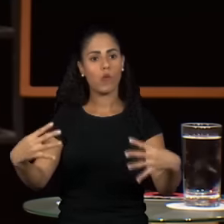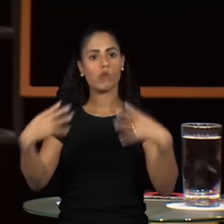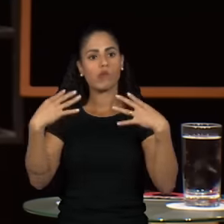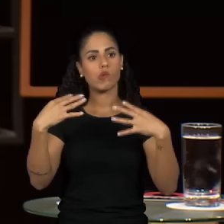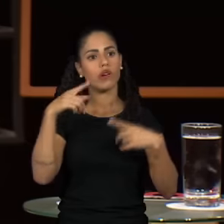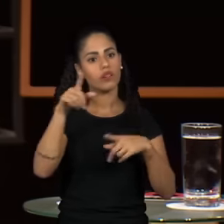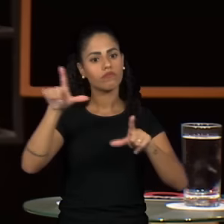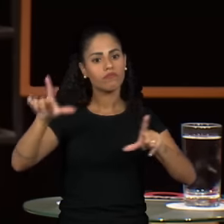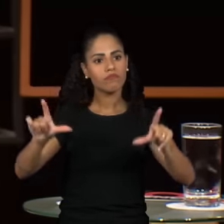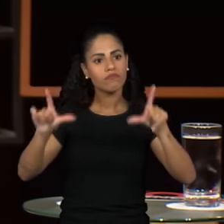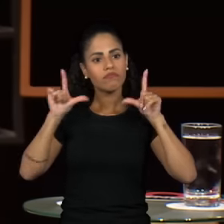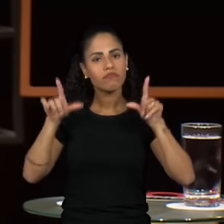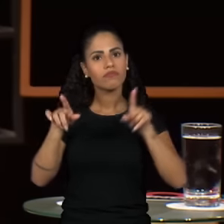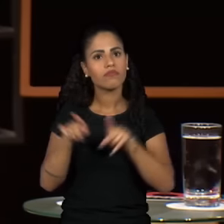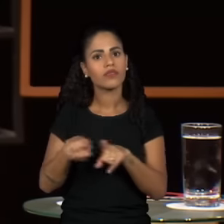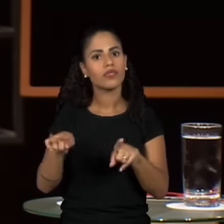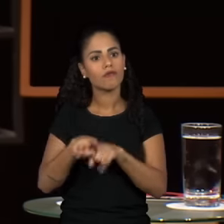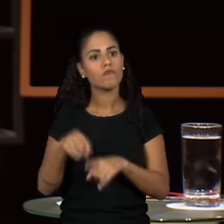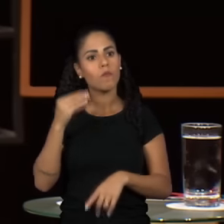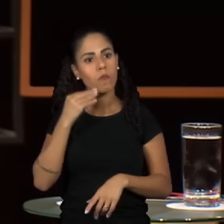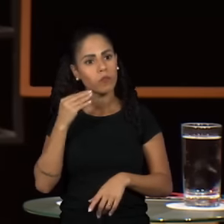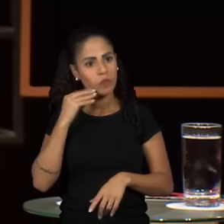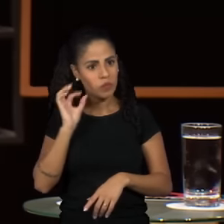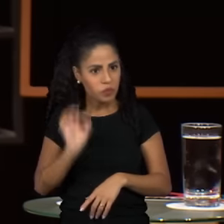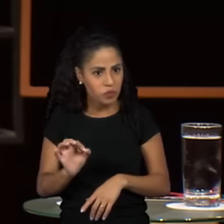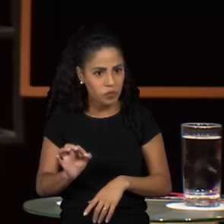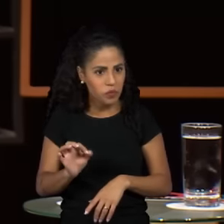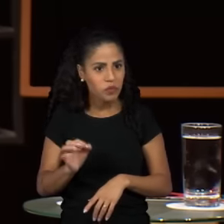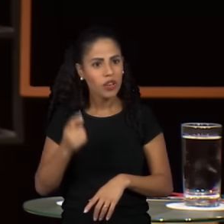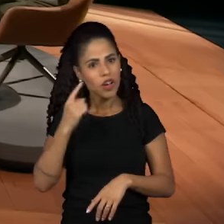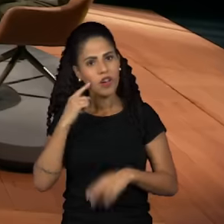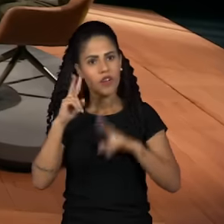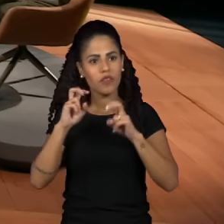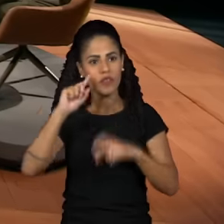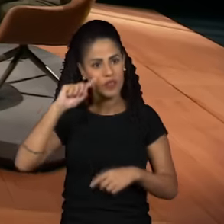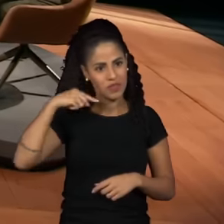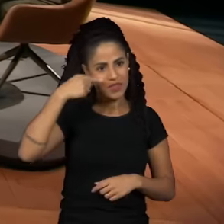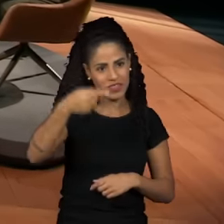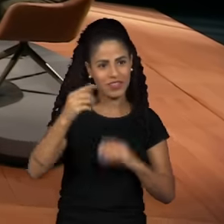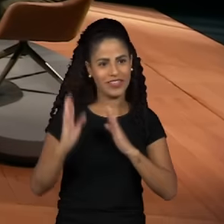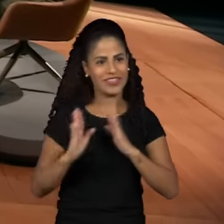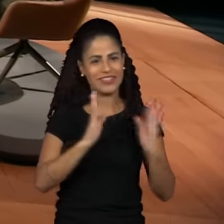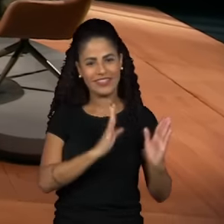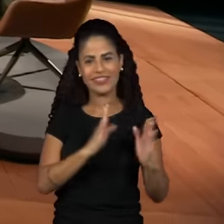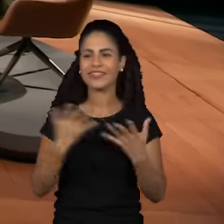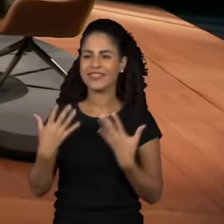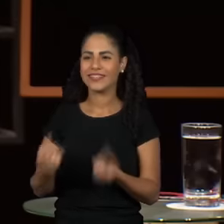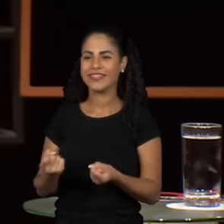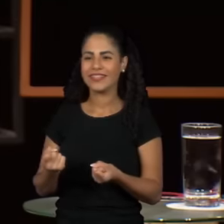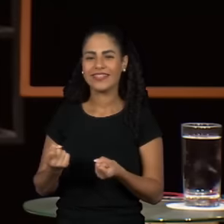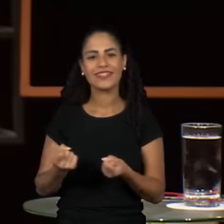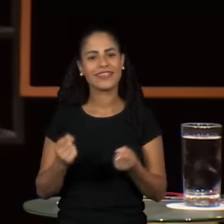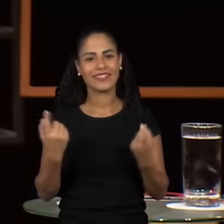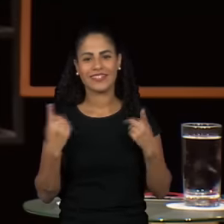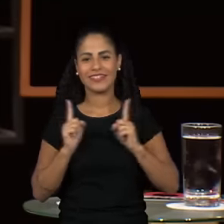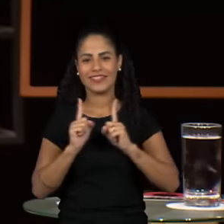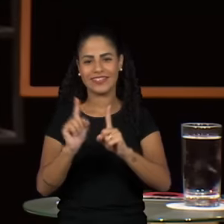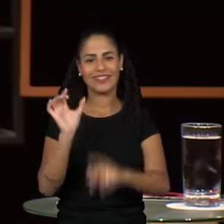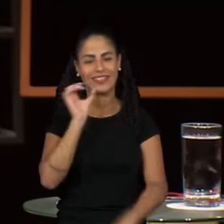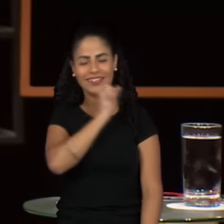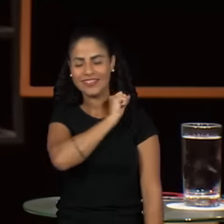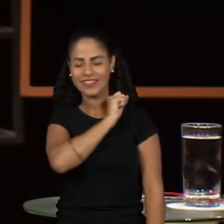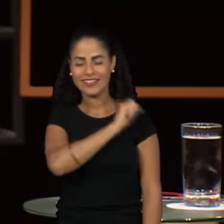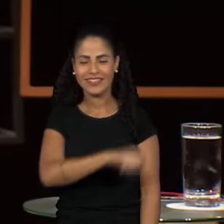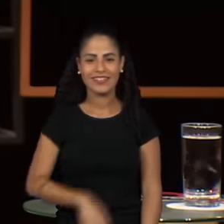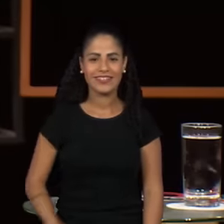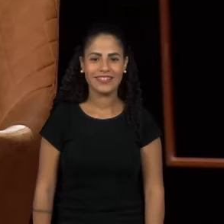televisão fosse lá te buscar nos palcos. Mas vamos falar sobre isso no próximo bloco? Vamos. Ok, voltamos já com a